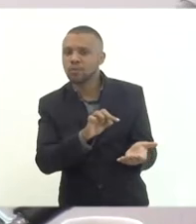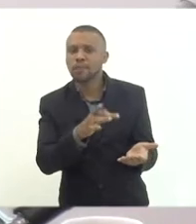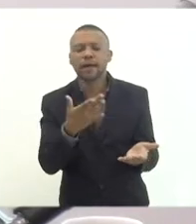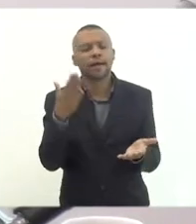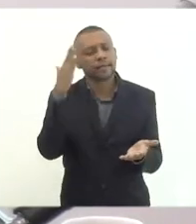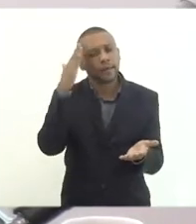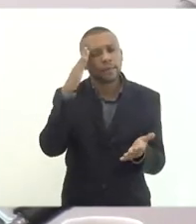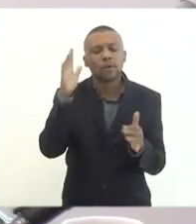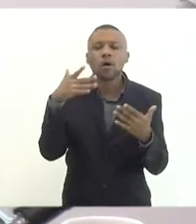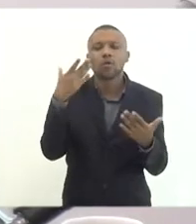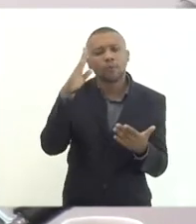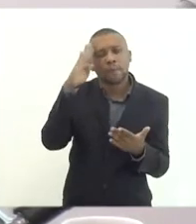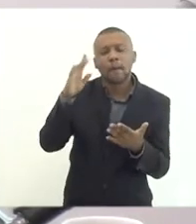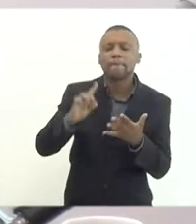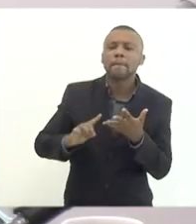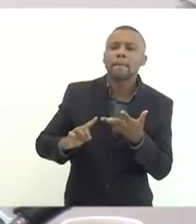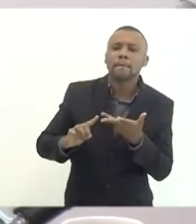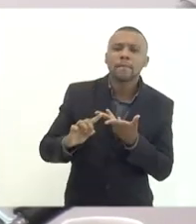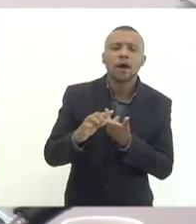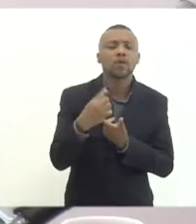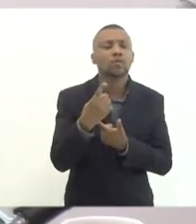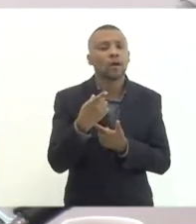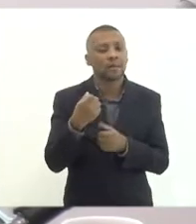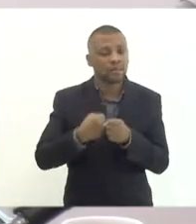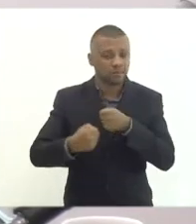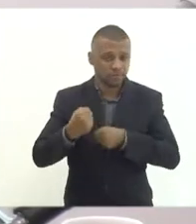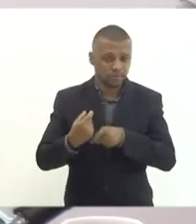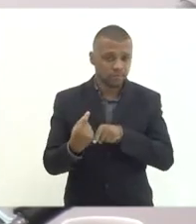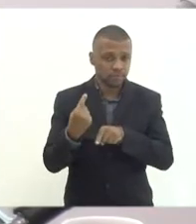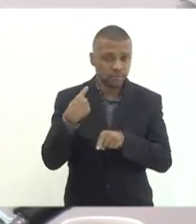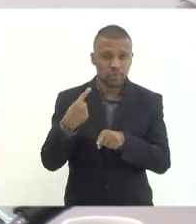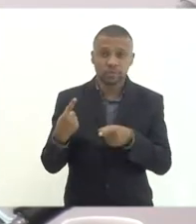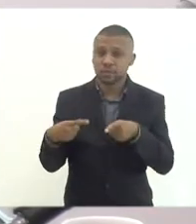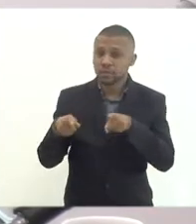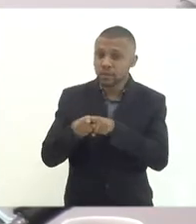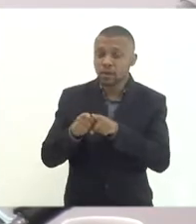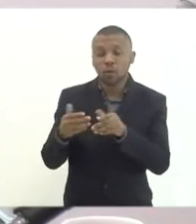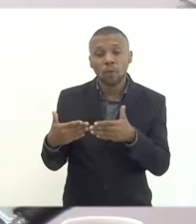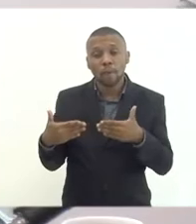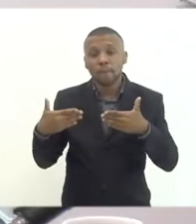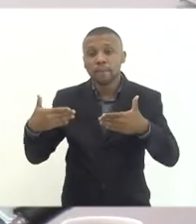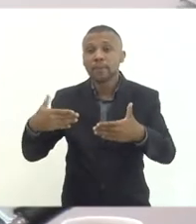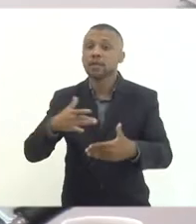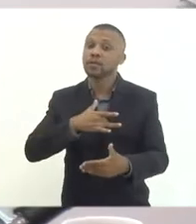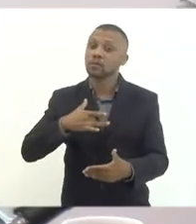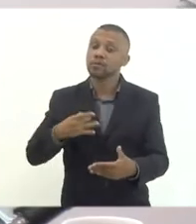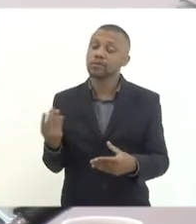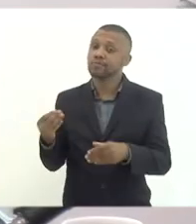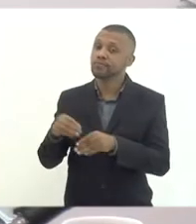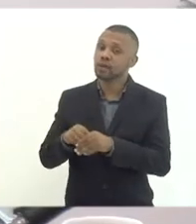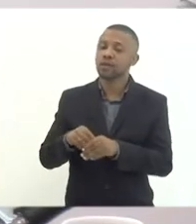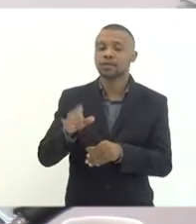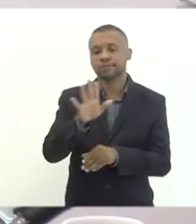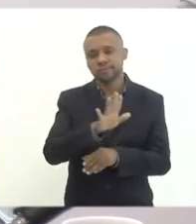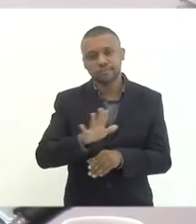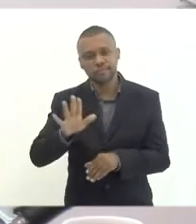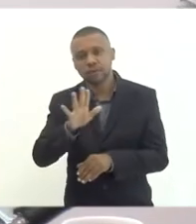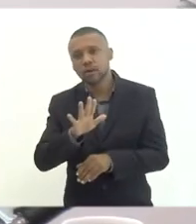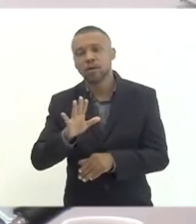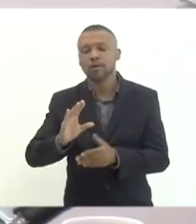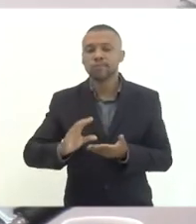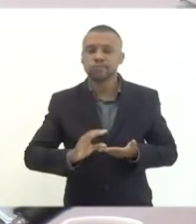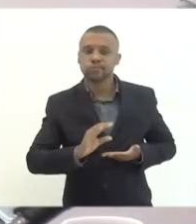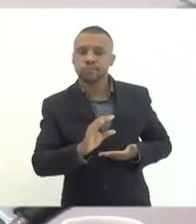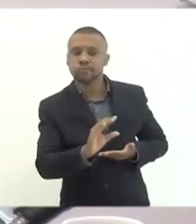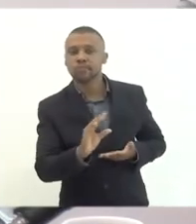principais agravos a gente fez um movimento no ano passado como Ministério da Saúde para que ele inserir-se dentro e do programa de financiamento do Federal